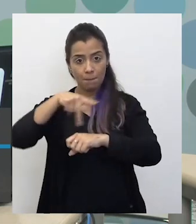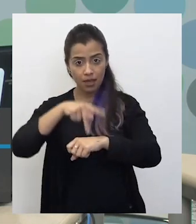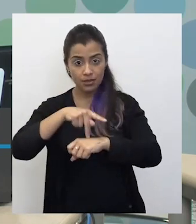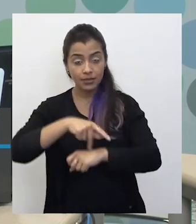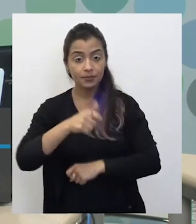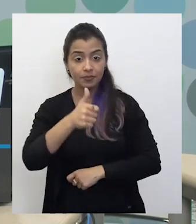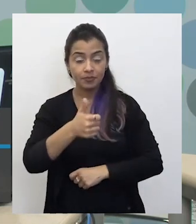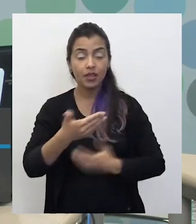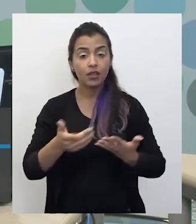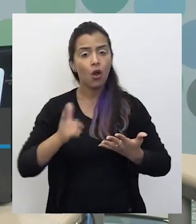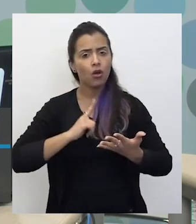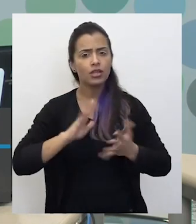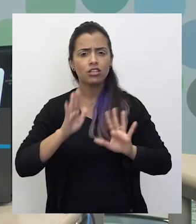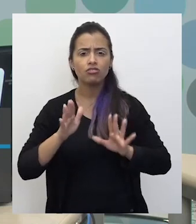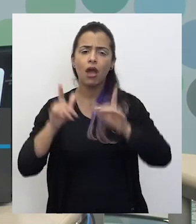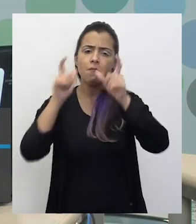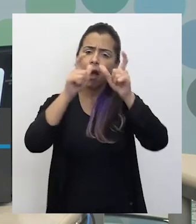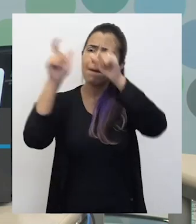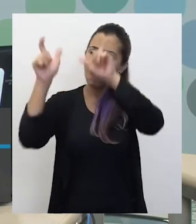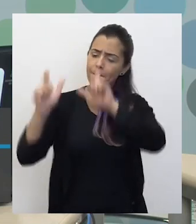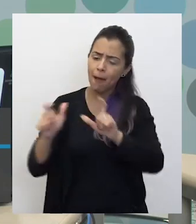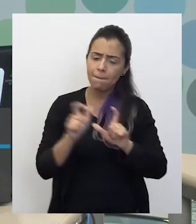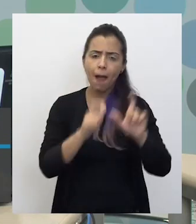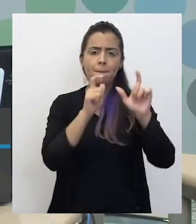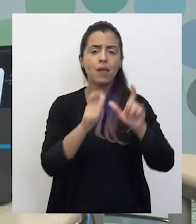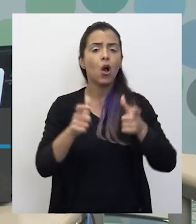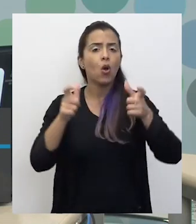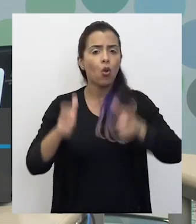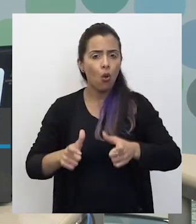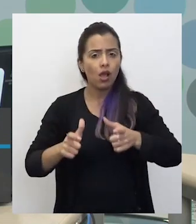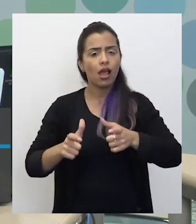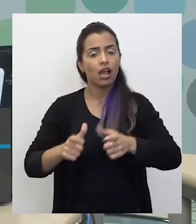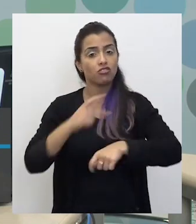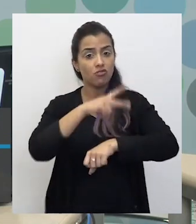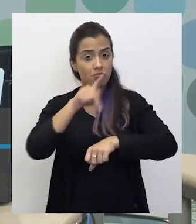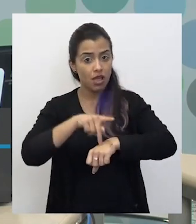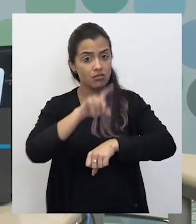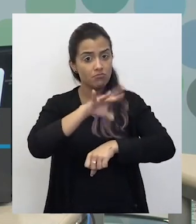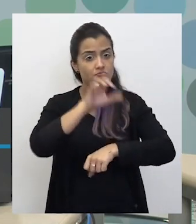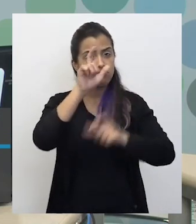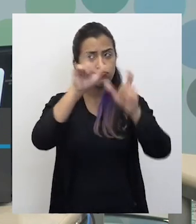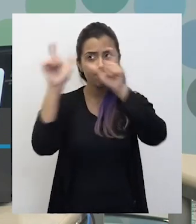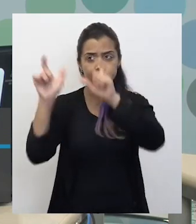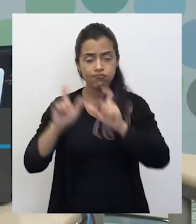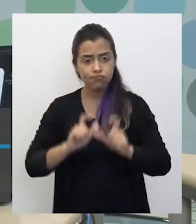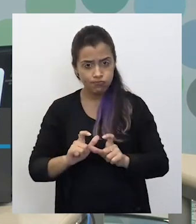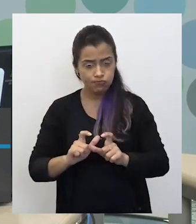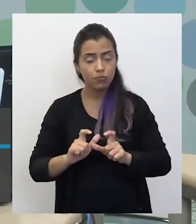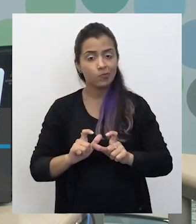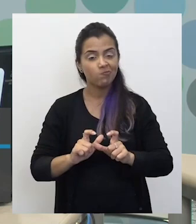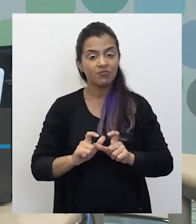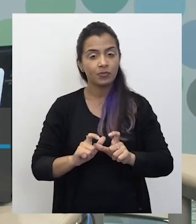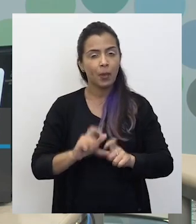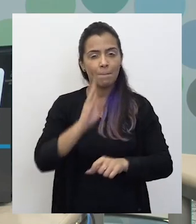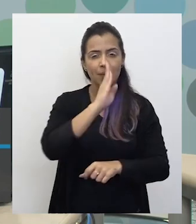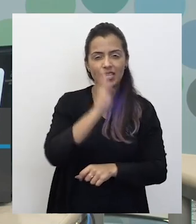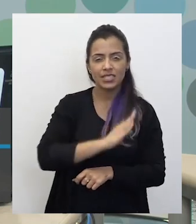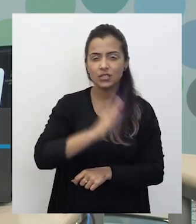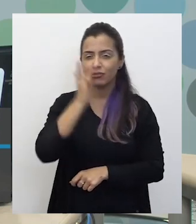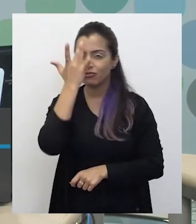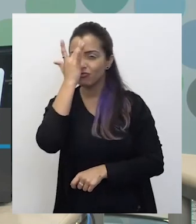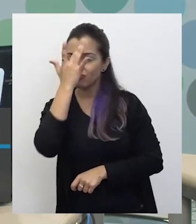sabe espacialmente aonde está o Brasil, onde está a África do Sul, a China, a Rússia e a Índia, fica mais fácil da